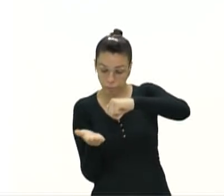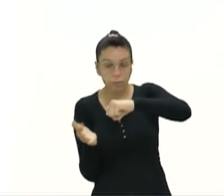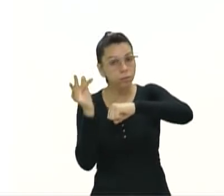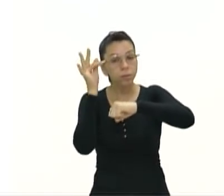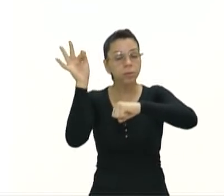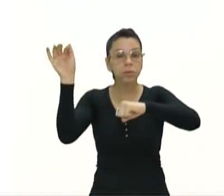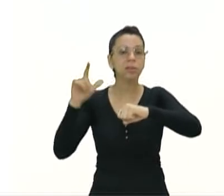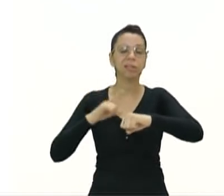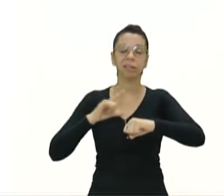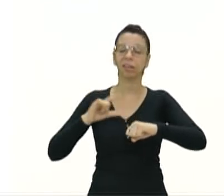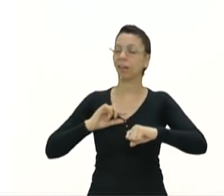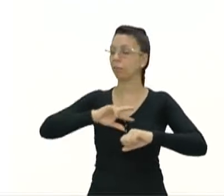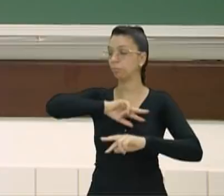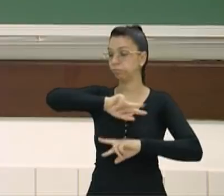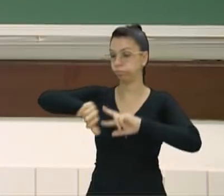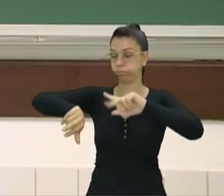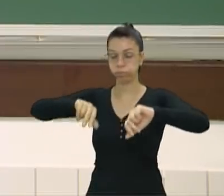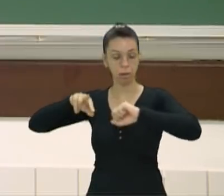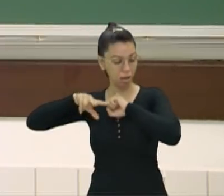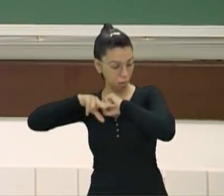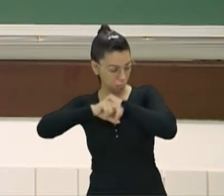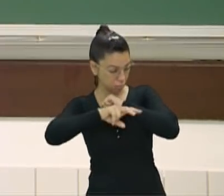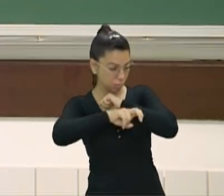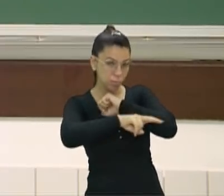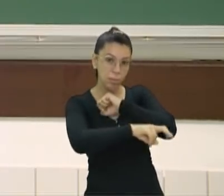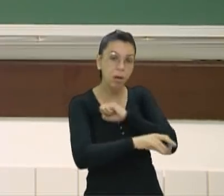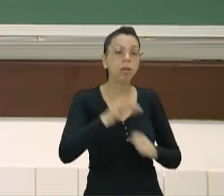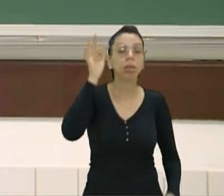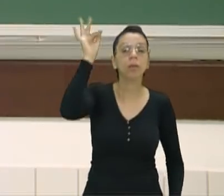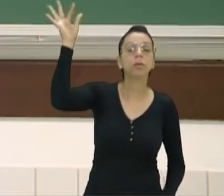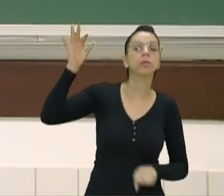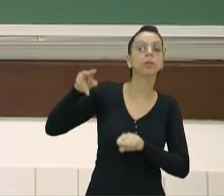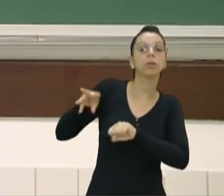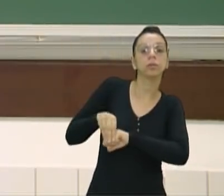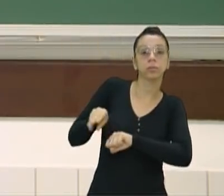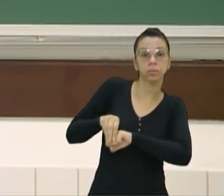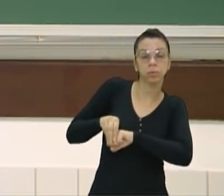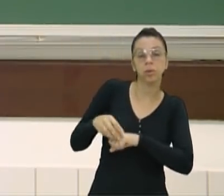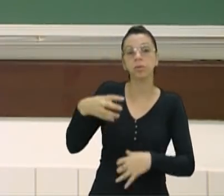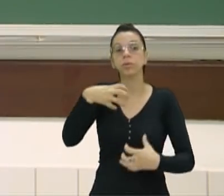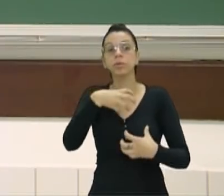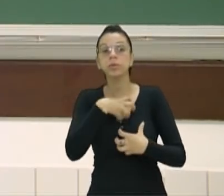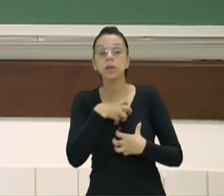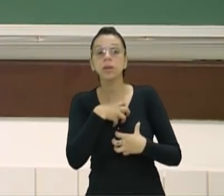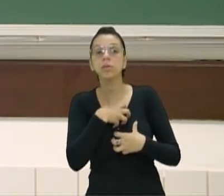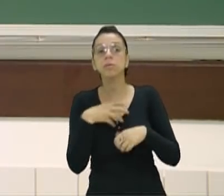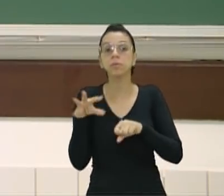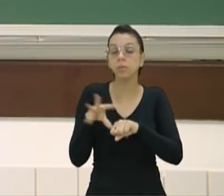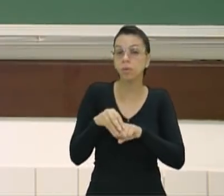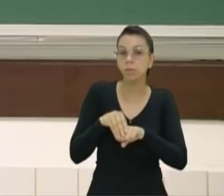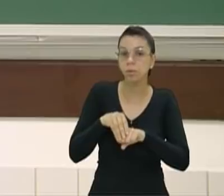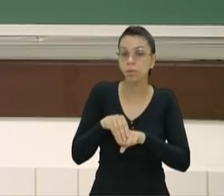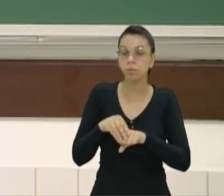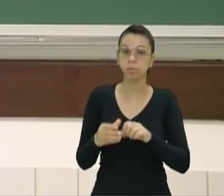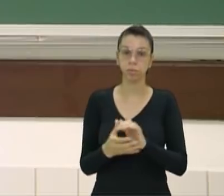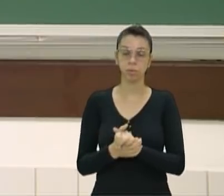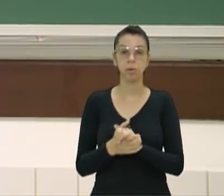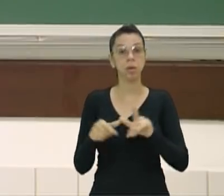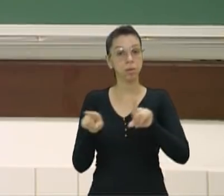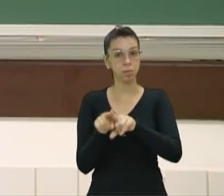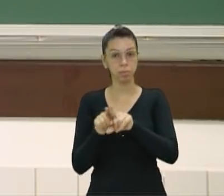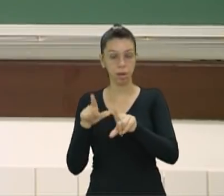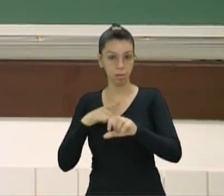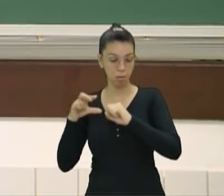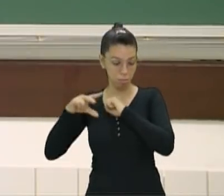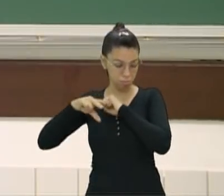de epistemologias, ou seja, de teorias do conhecimento, de formas de conhecer e de defesas a essas epistemologias.